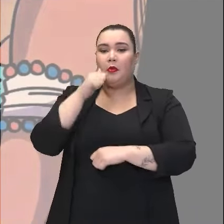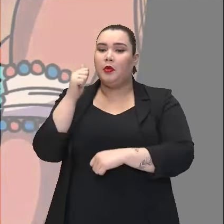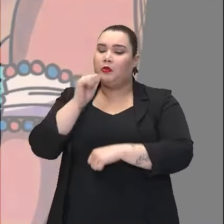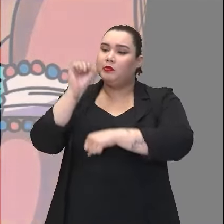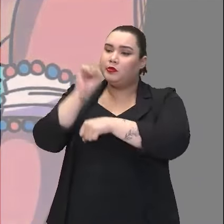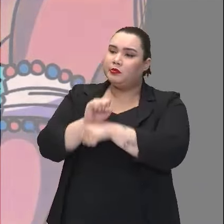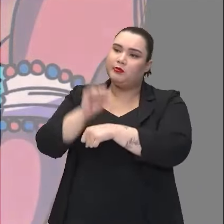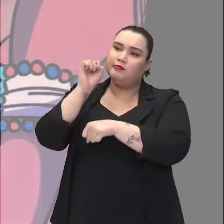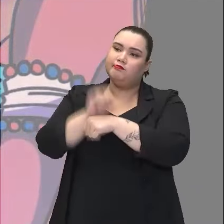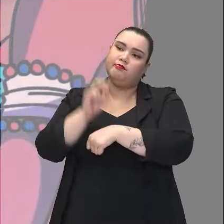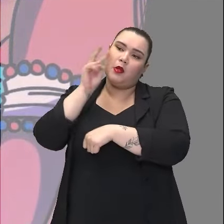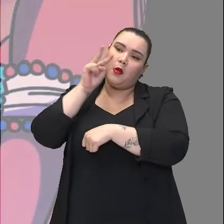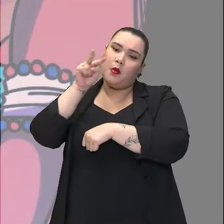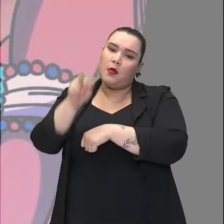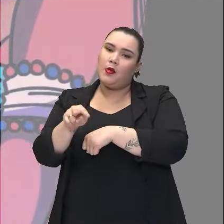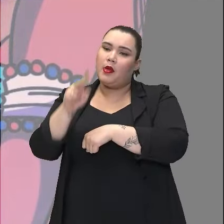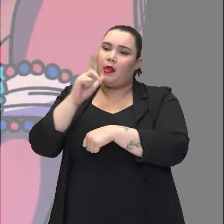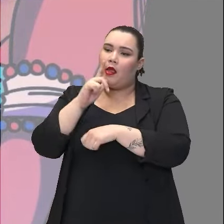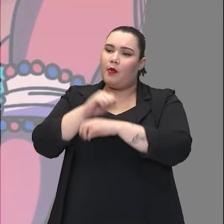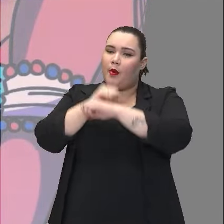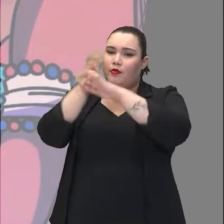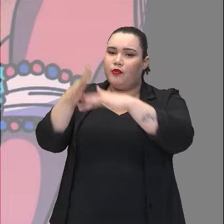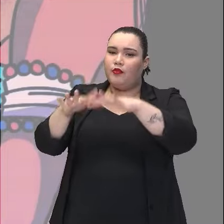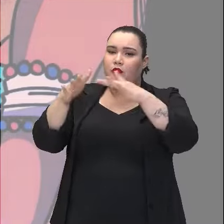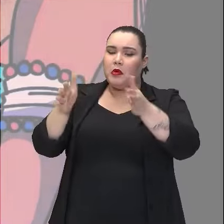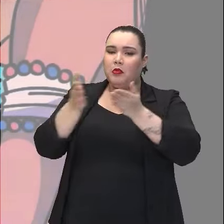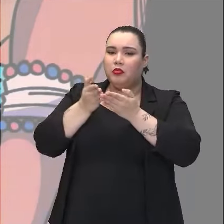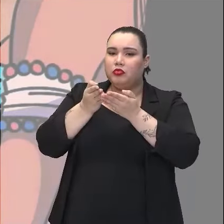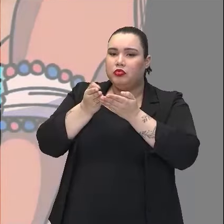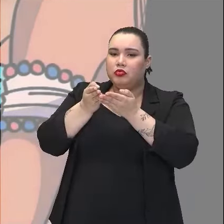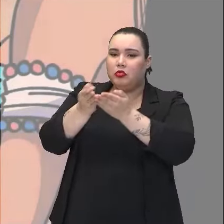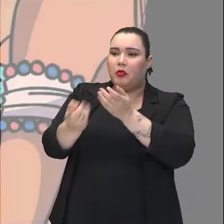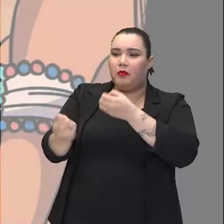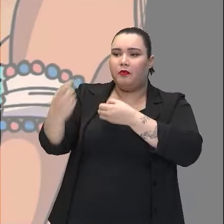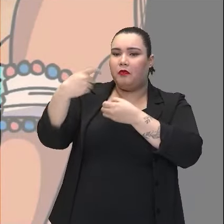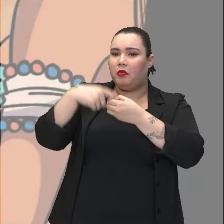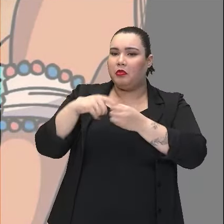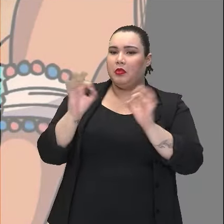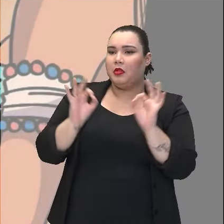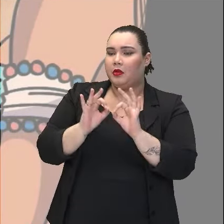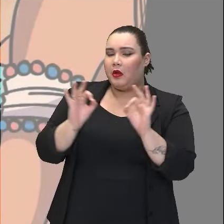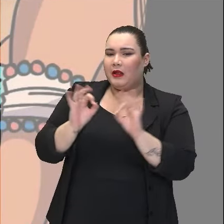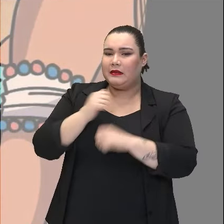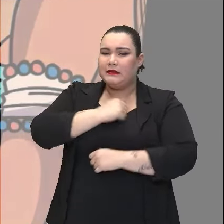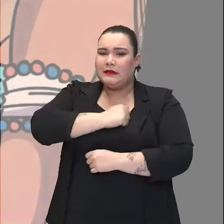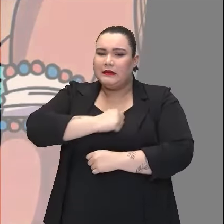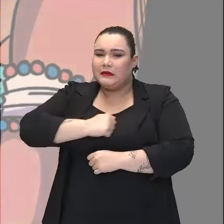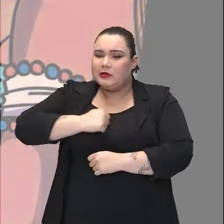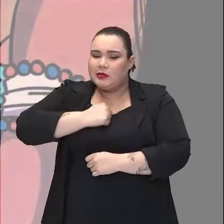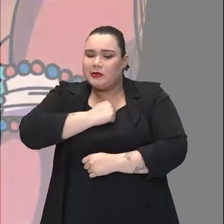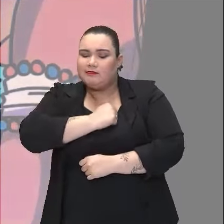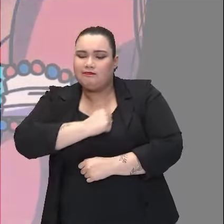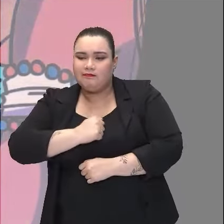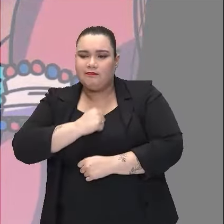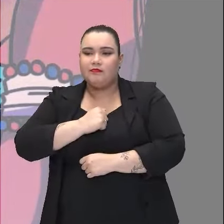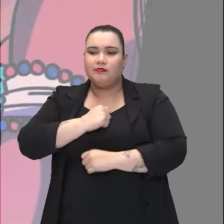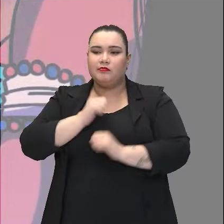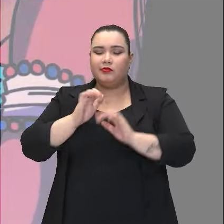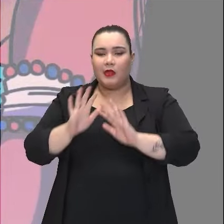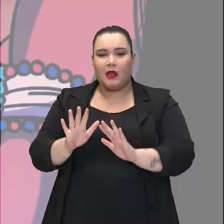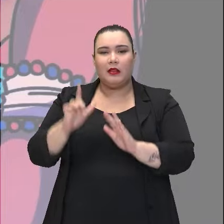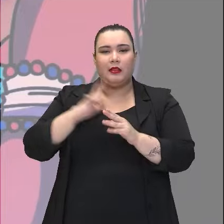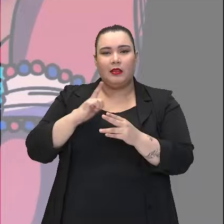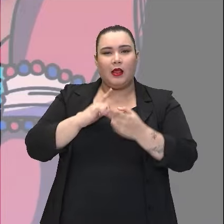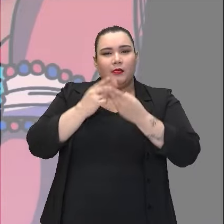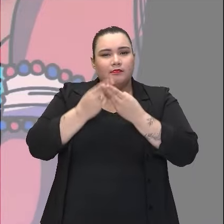do rio, o regresso do esposo amado. Seu coração sangrava de saudade, mas permanecia serena e confiante